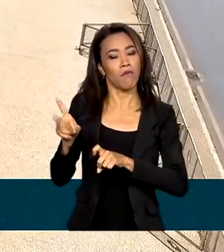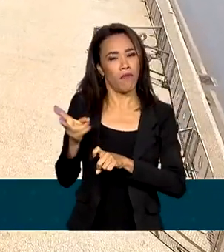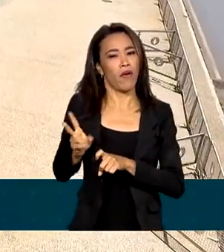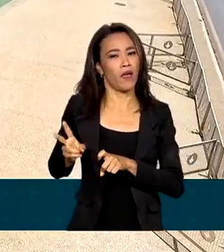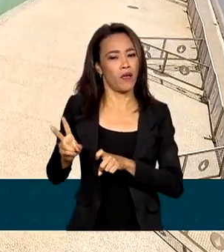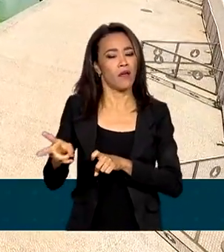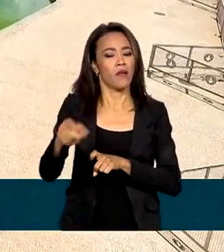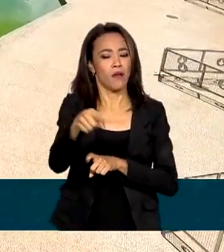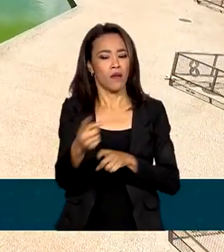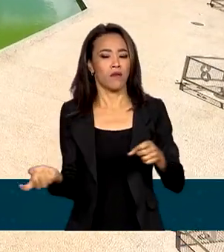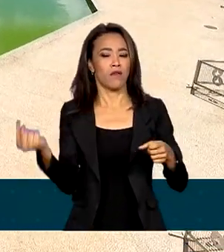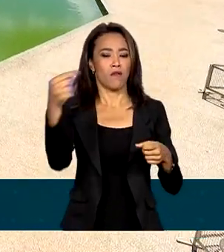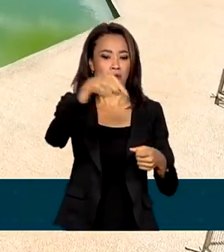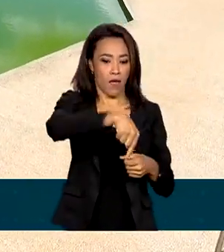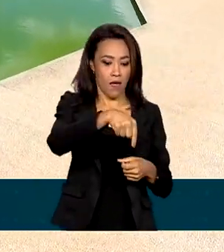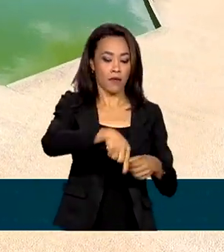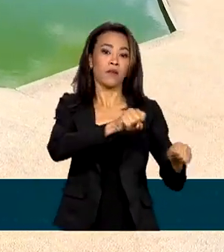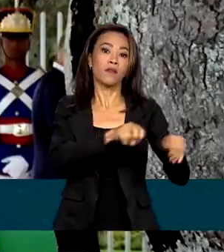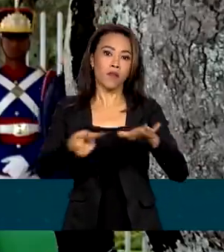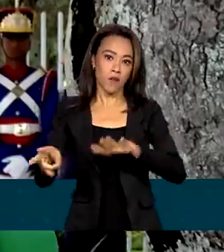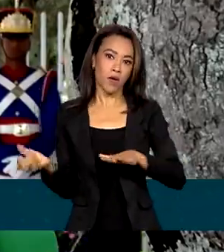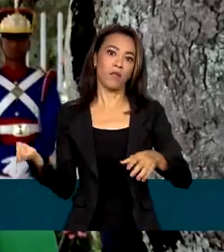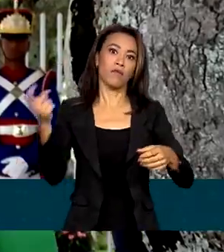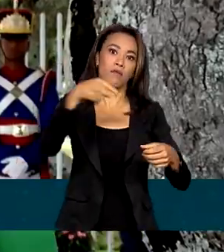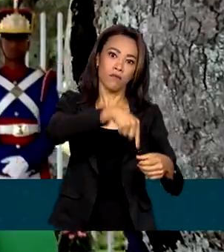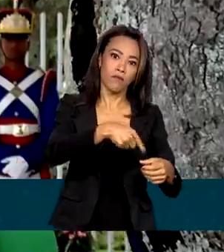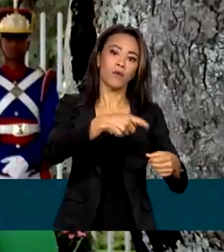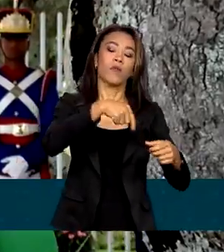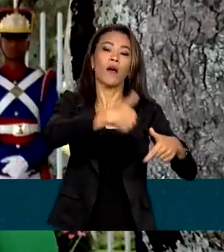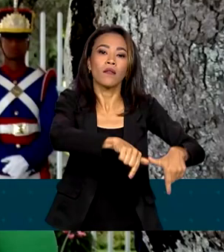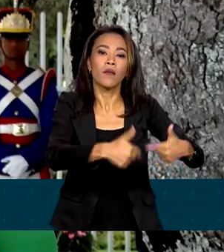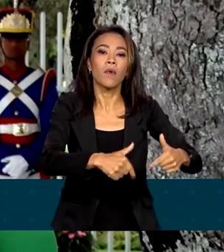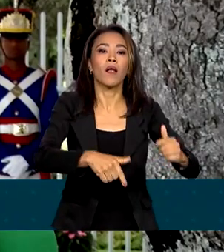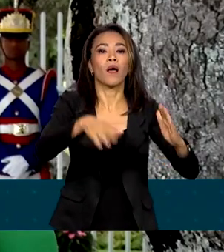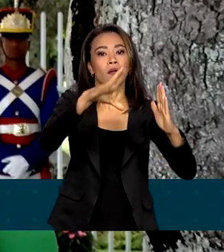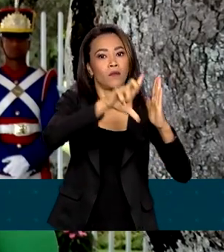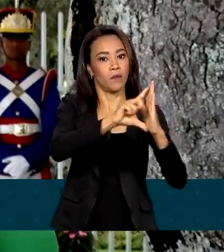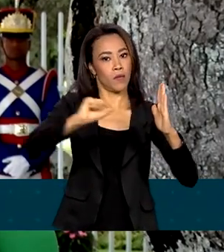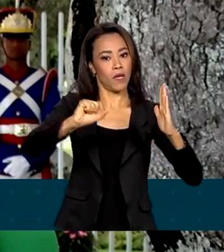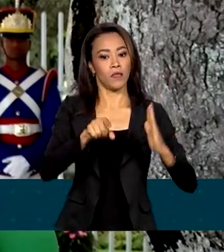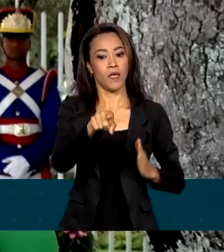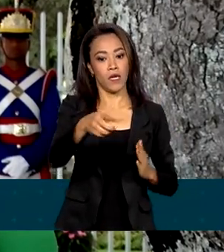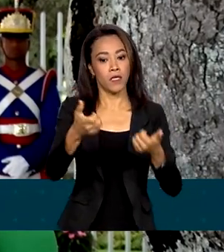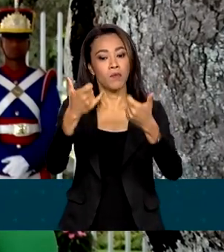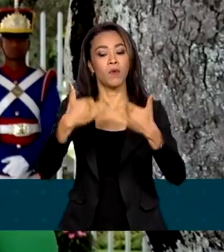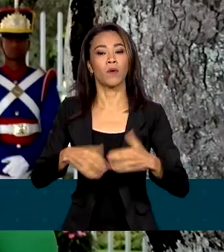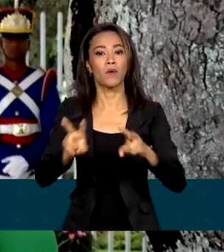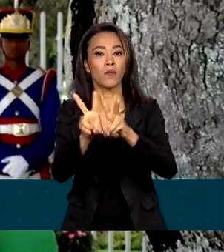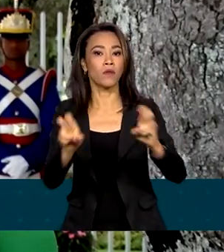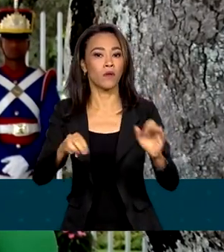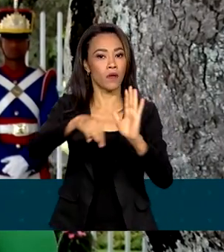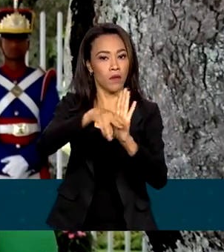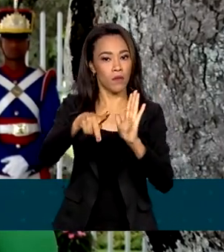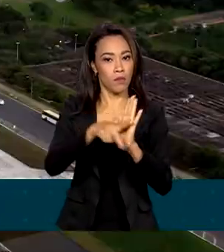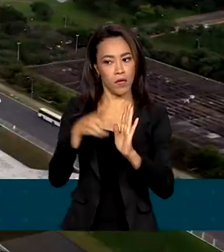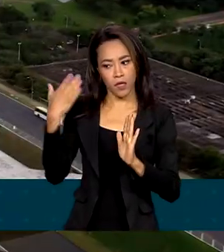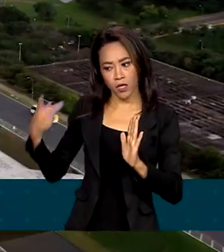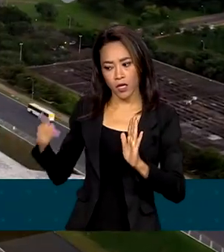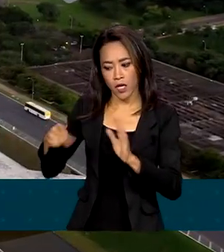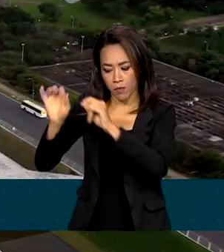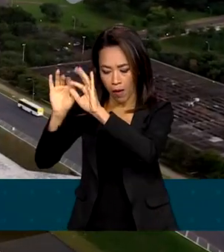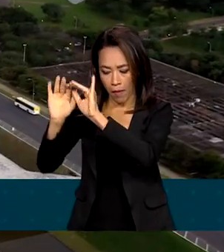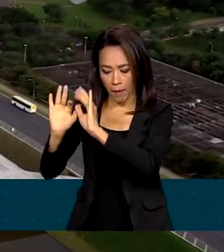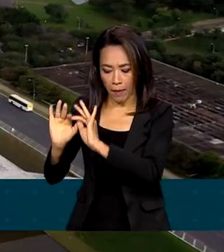no Palácio do Planalto ainda esta semana. O ministro voltou a falar sobre as medidas provisórias editadas pelo presidente,